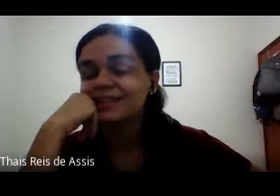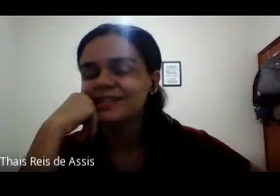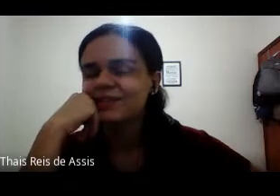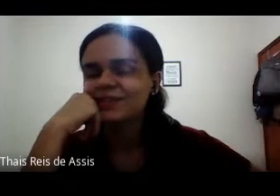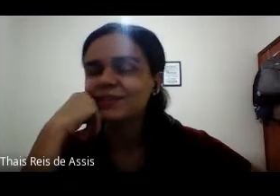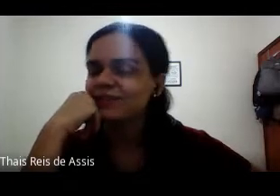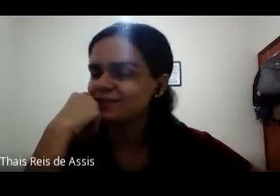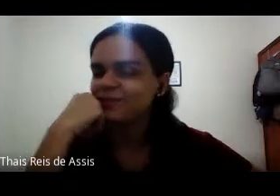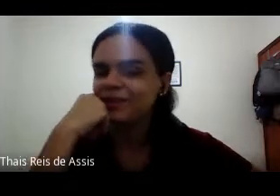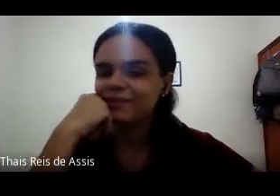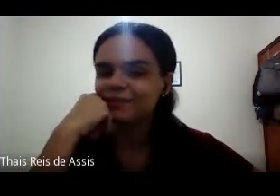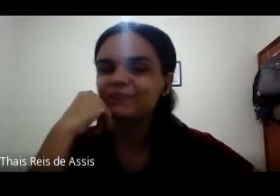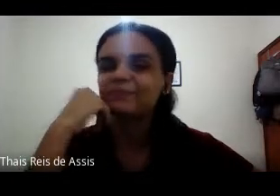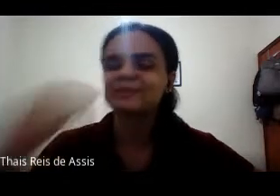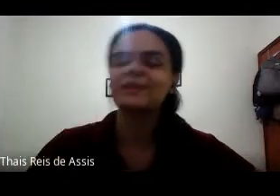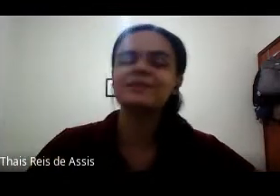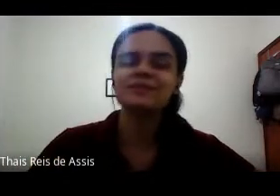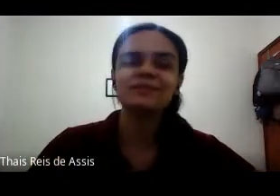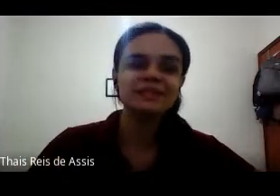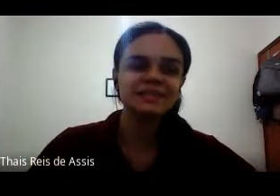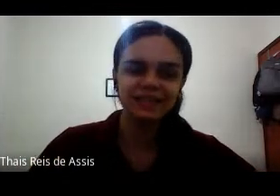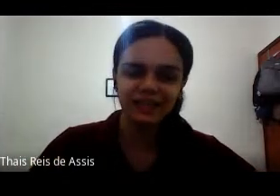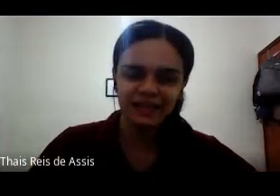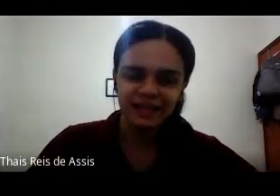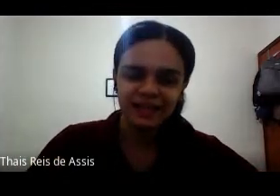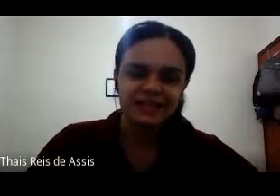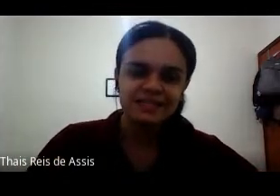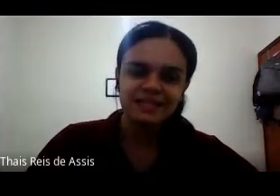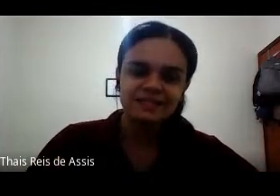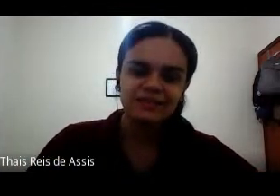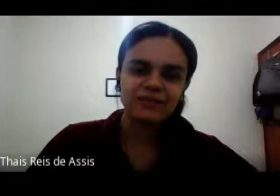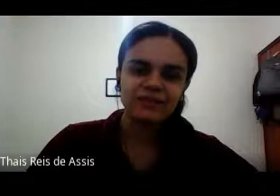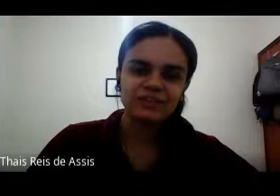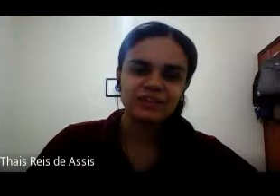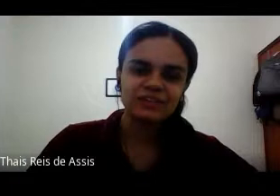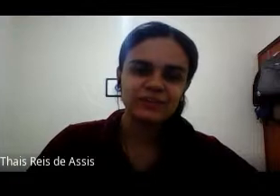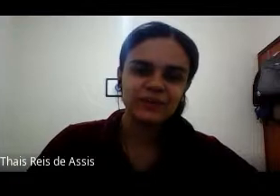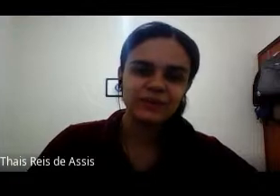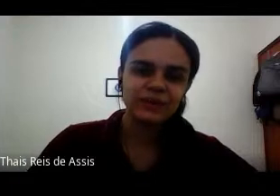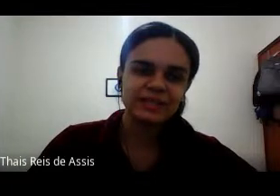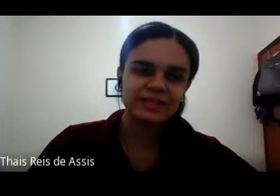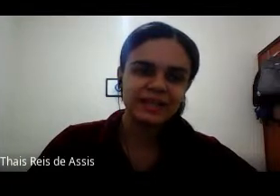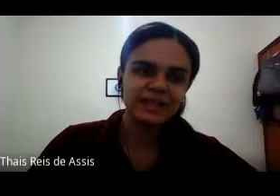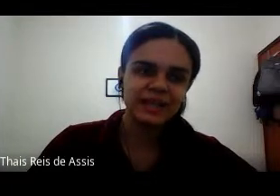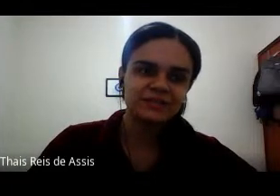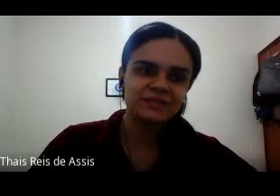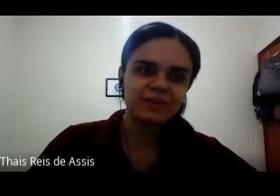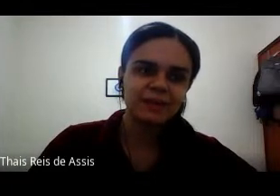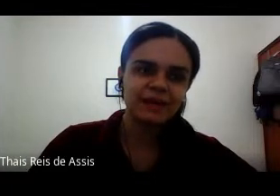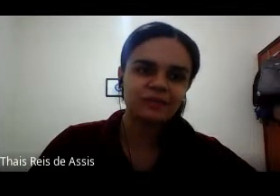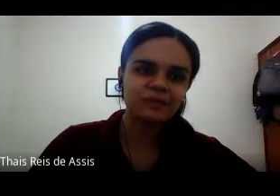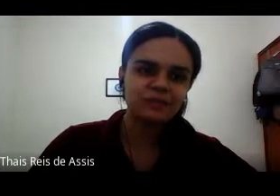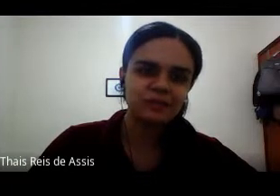Na hora que vocês verem, eu não vou dar spoiler mais do filme, vocês vão ler, vocês vão ver isso aqui, vocês vão ver direitinho, conhecer estratégias. No